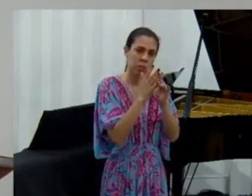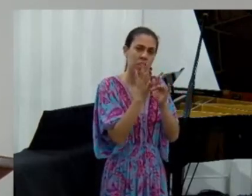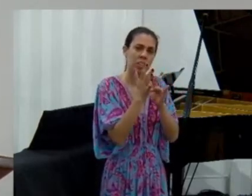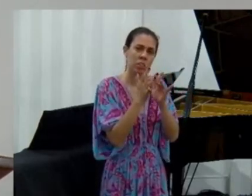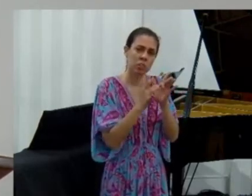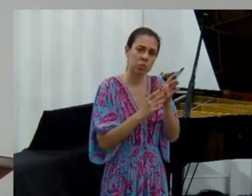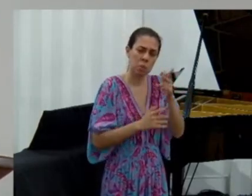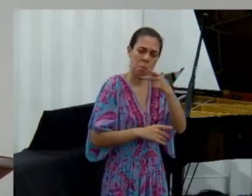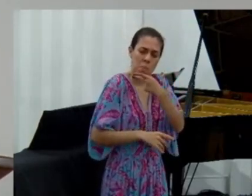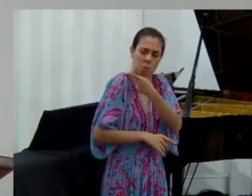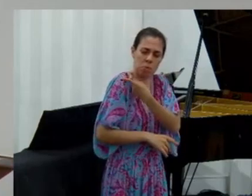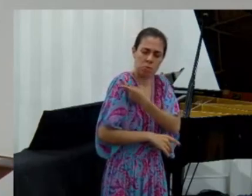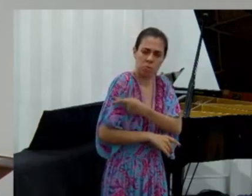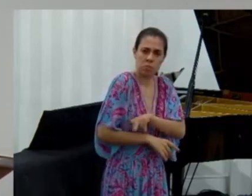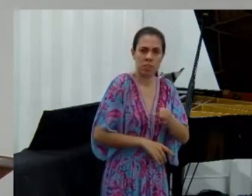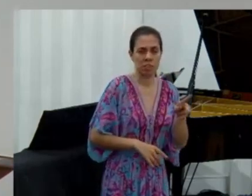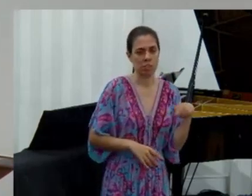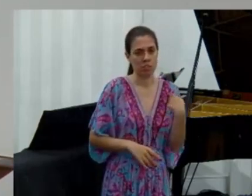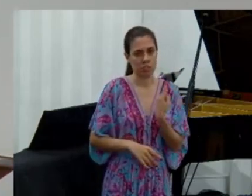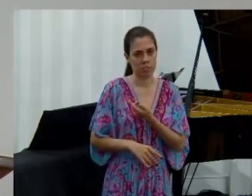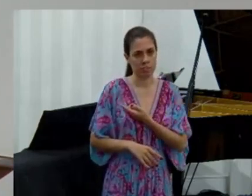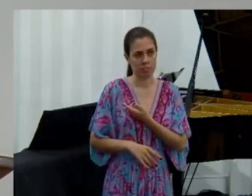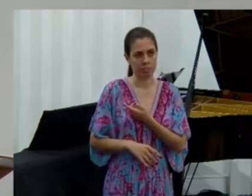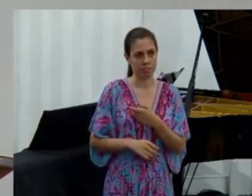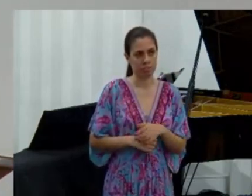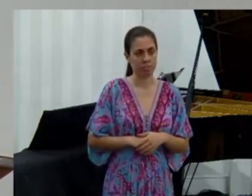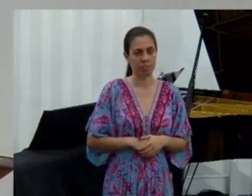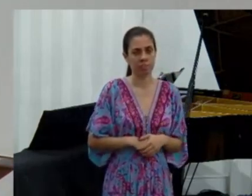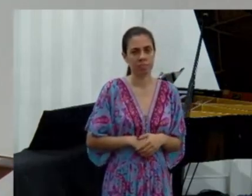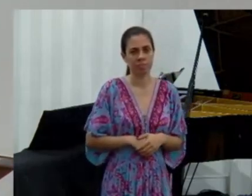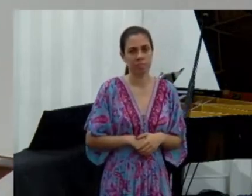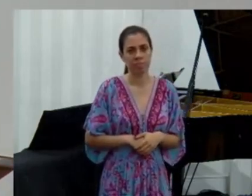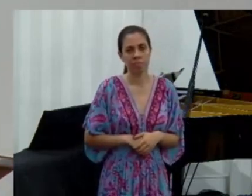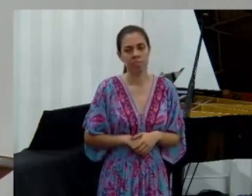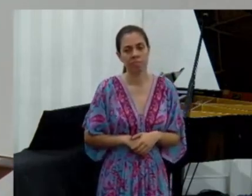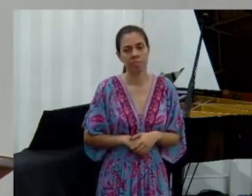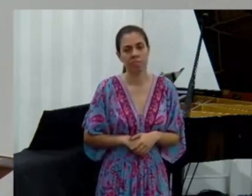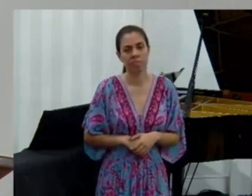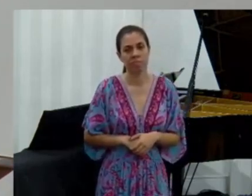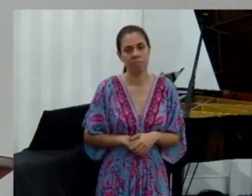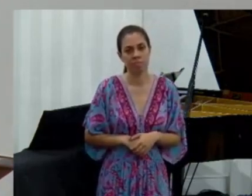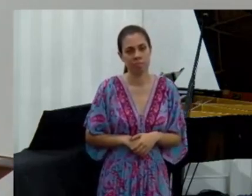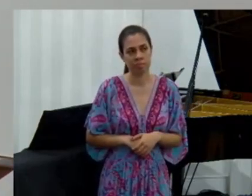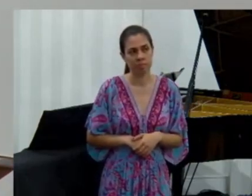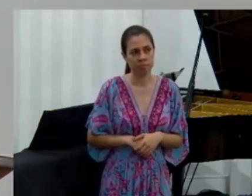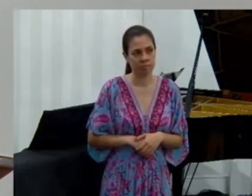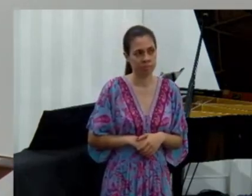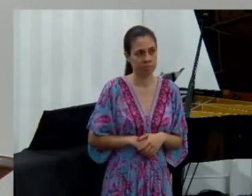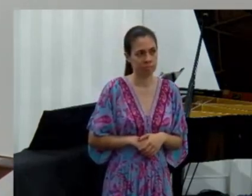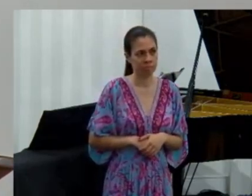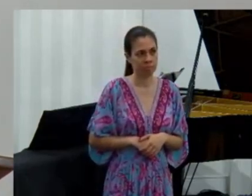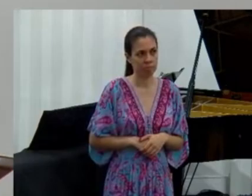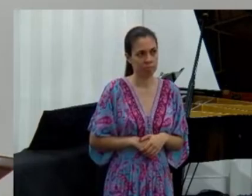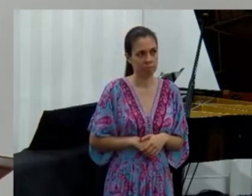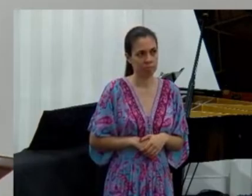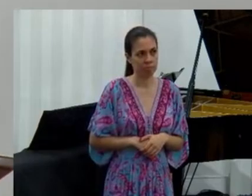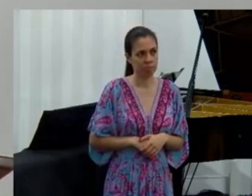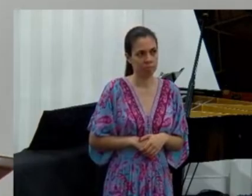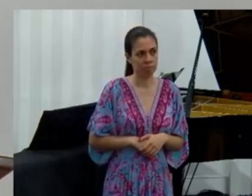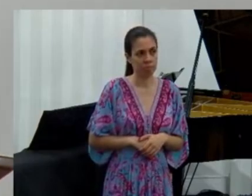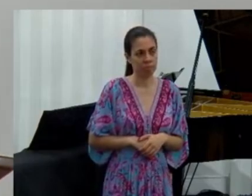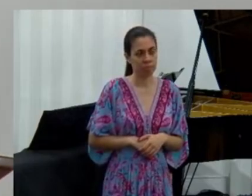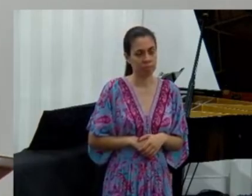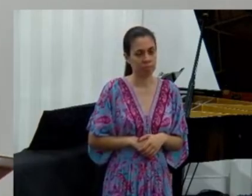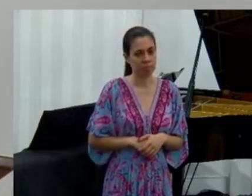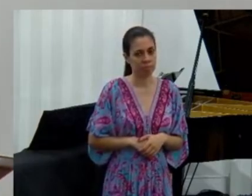renove o propósito de nossa vida, para que tenhamos claro qual é o alvo de nossa existência. Se há dúvidas a respeito